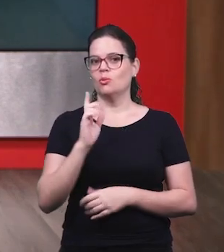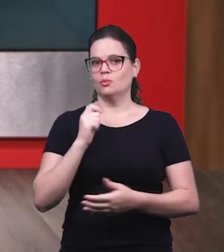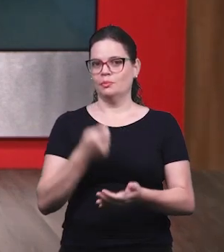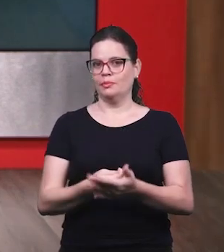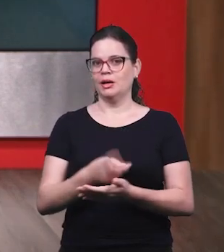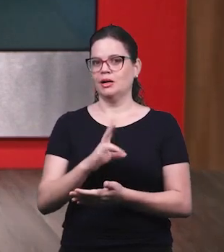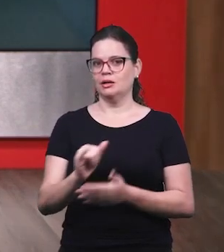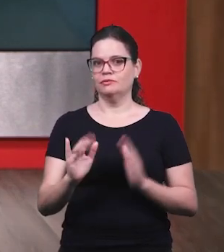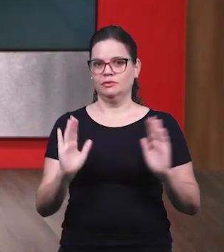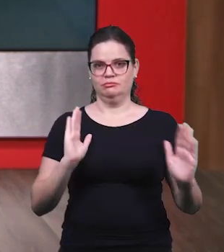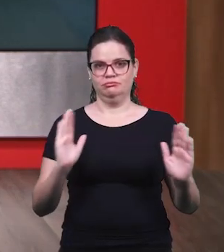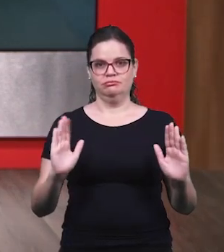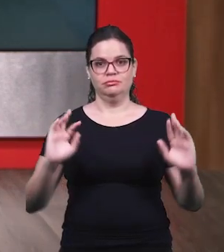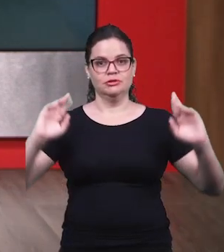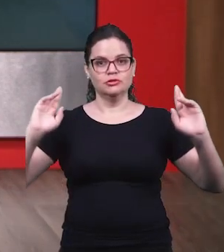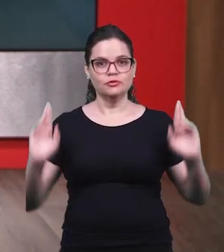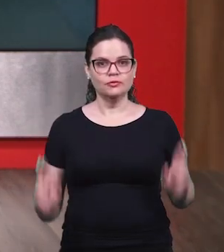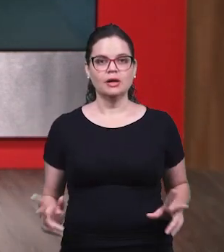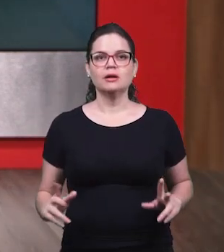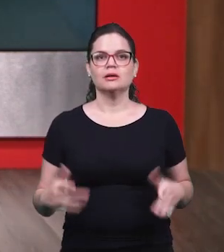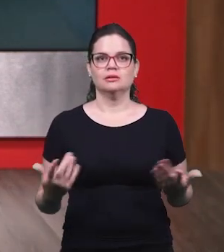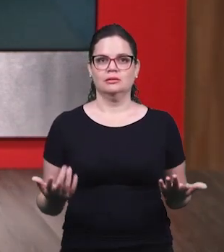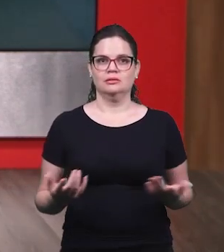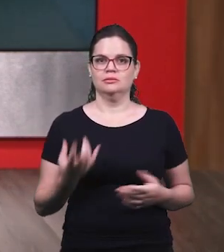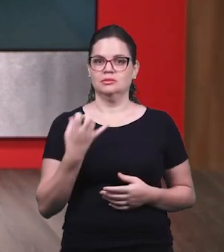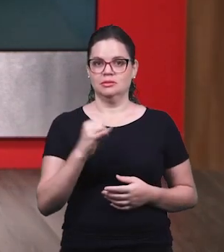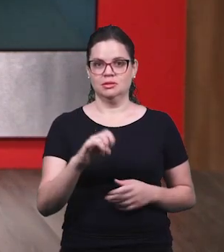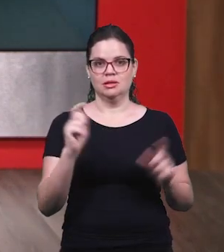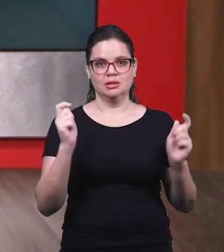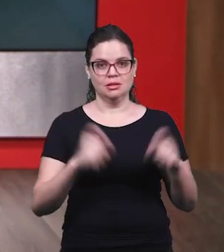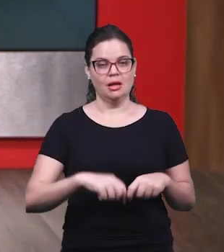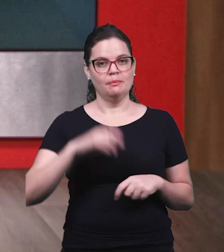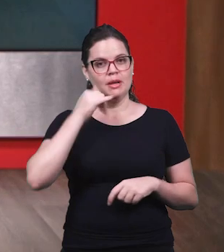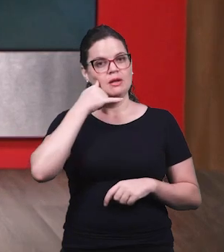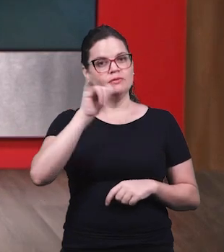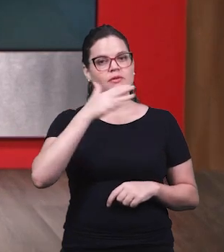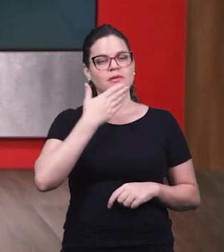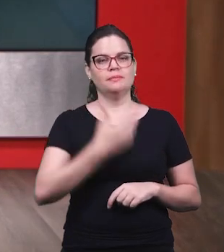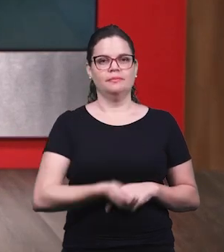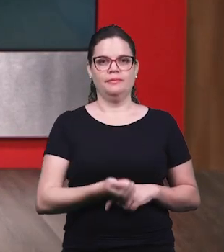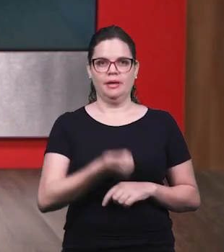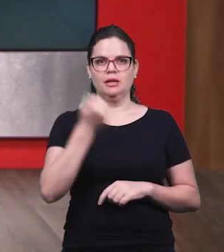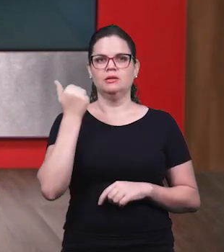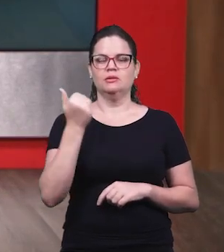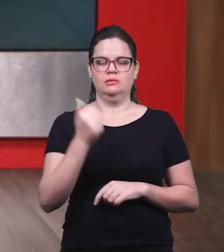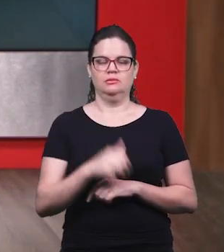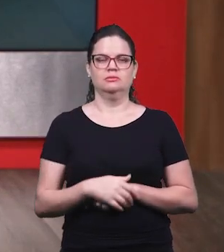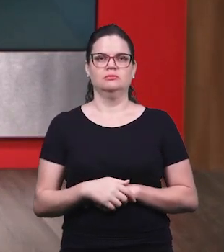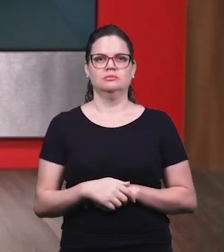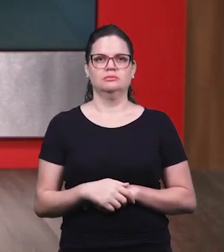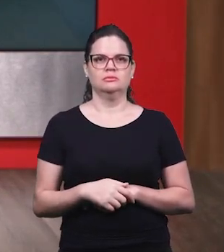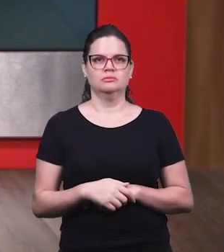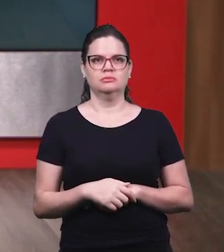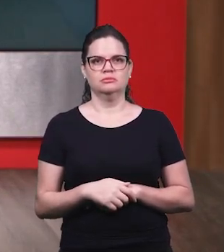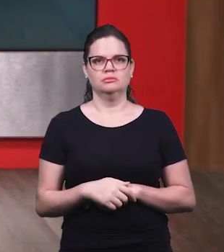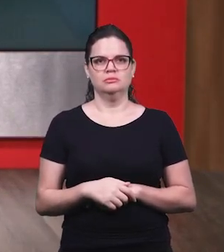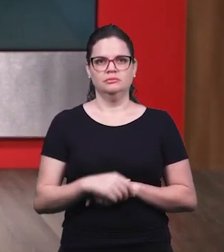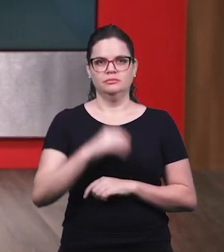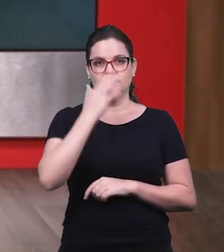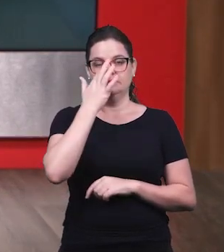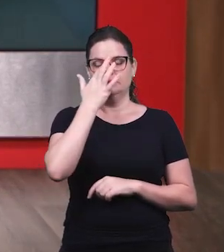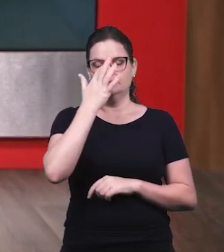Essa diferença, se você puder evitar isso, vai trazer um